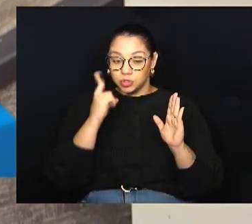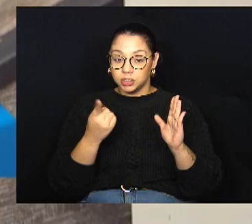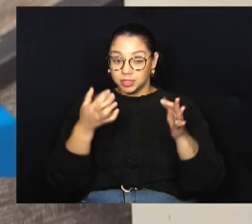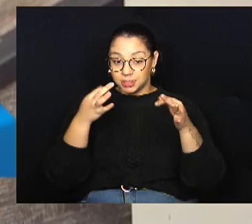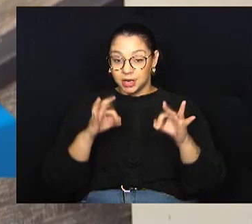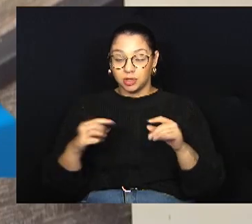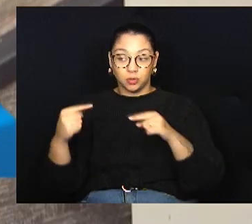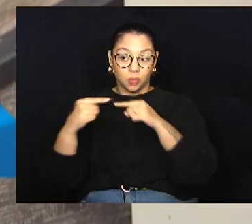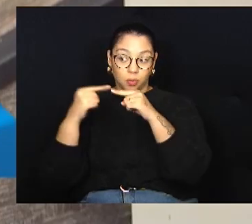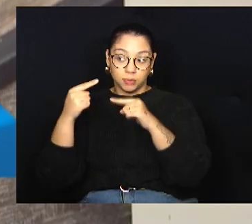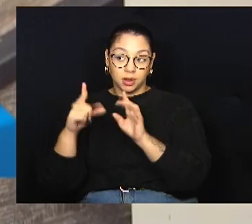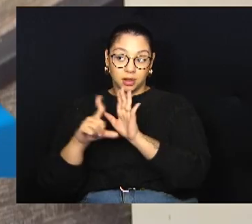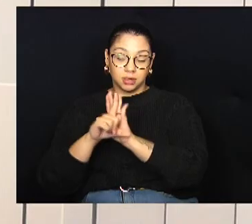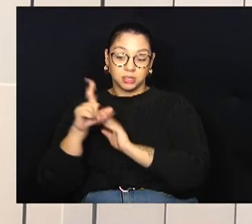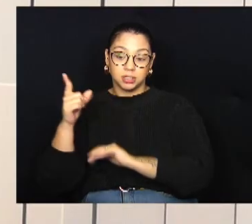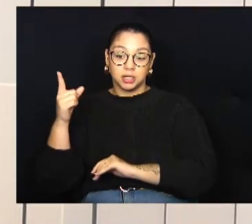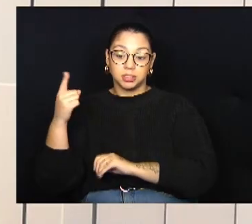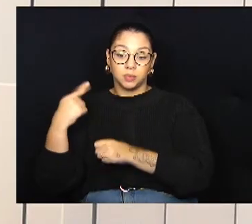federal.